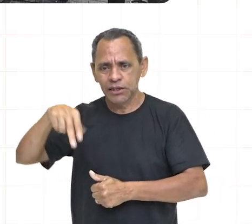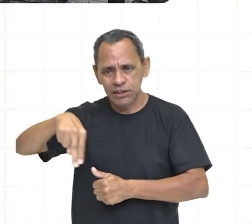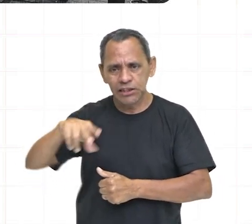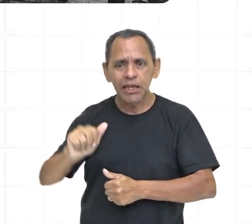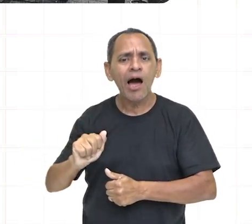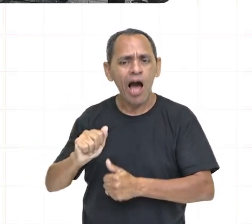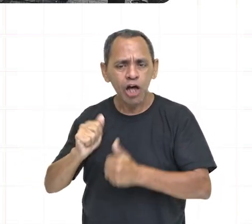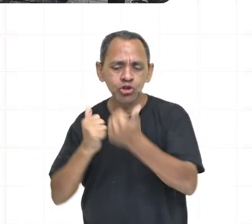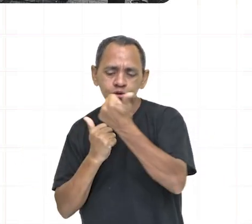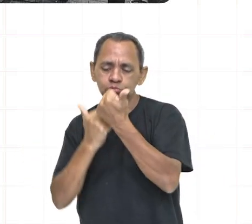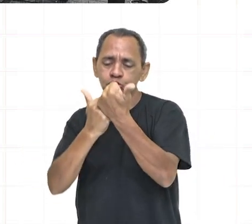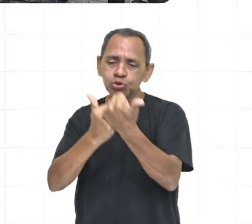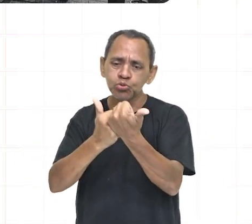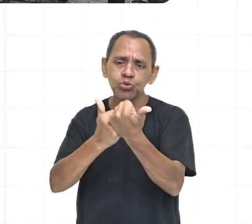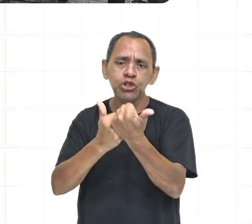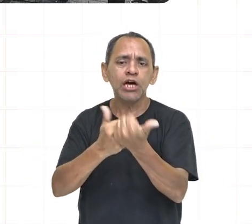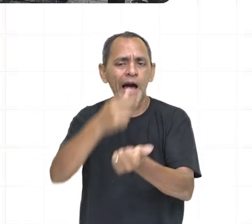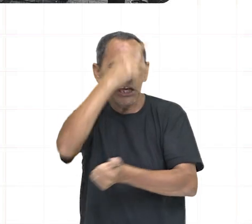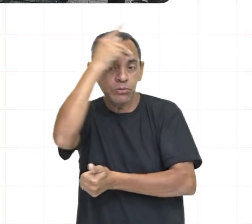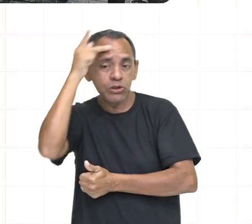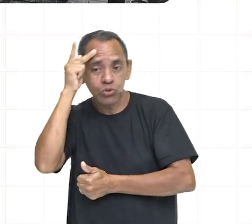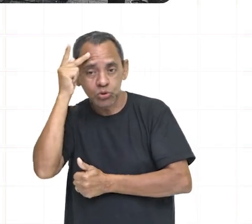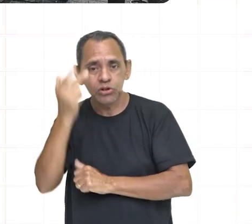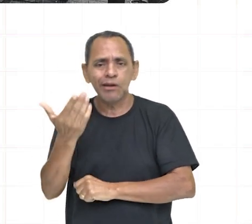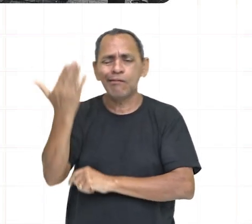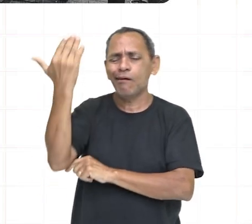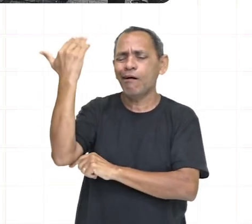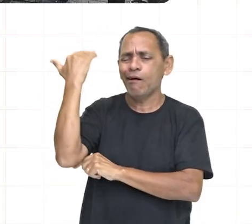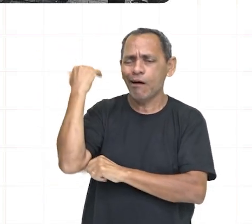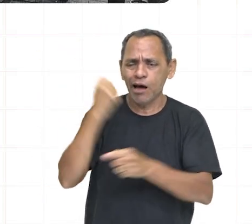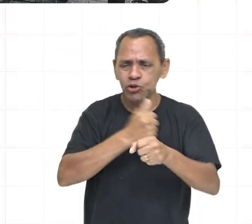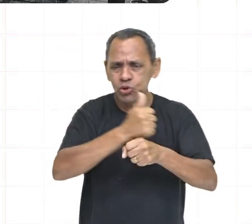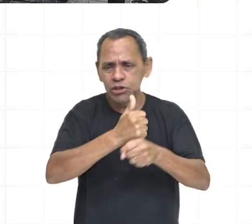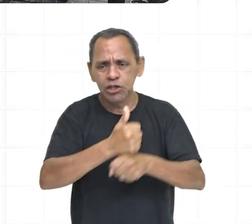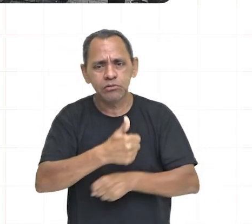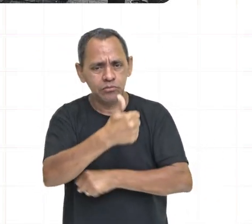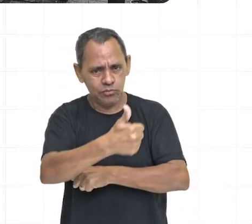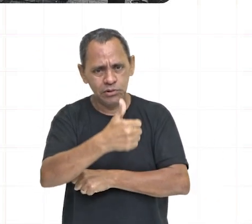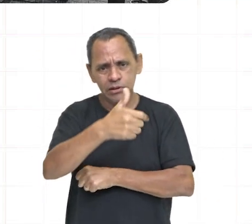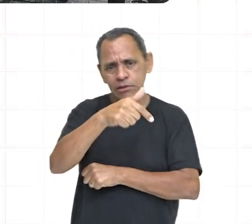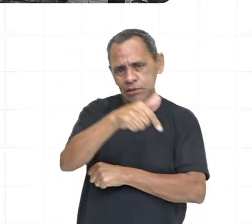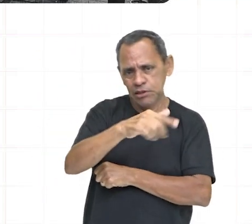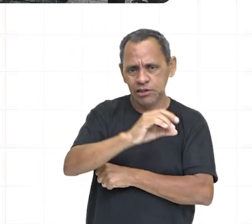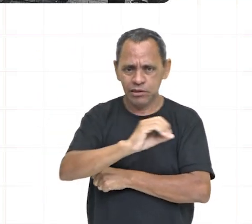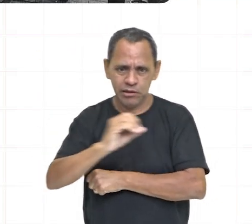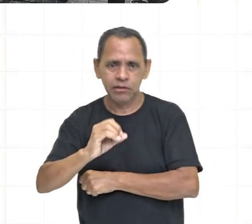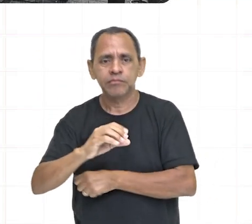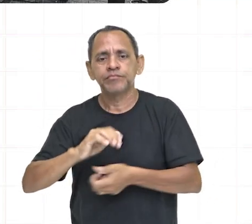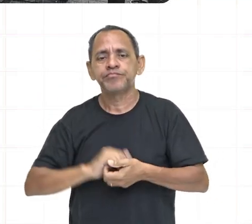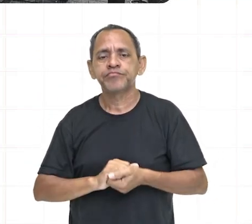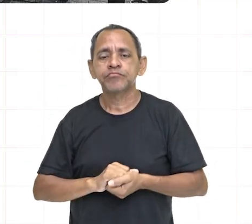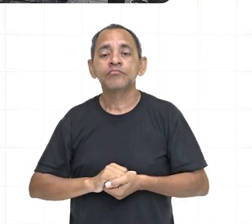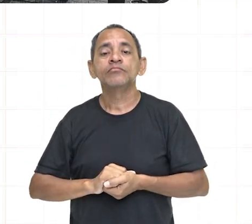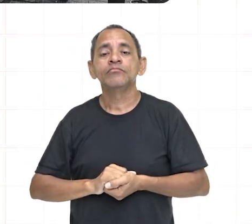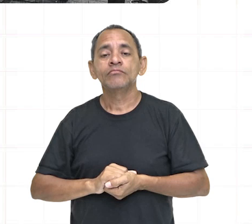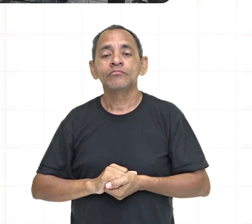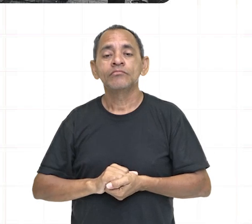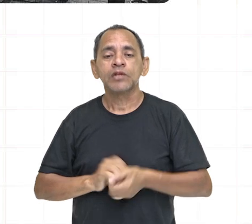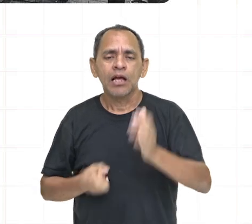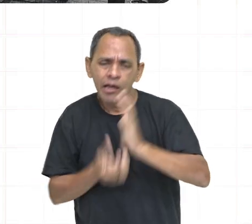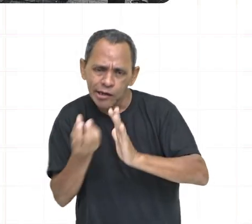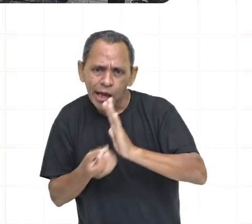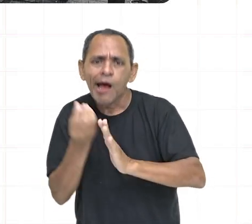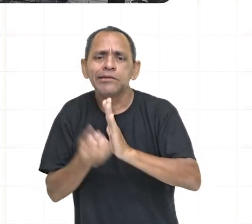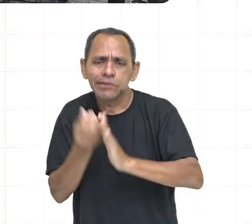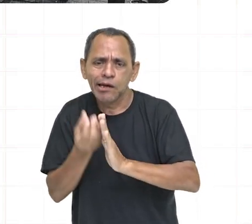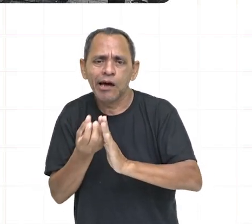já lá no século XVIII, lá nos 1700. Com a produção de mercadorias em larga